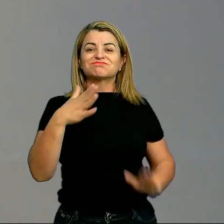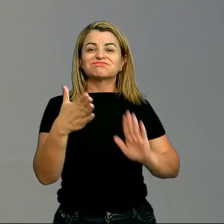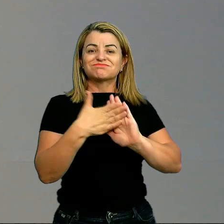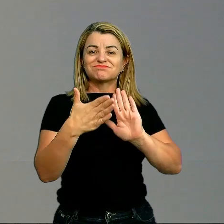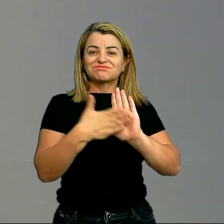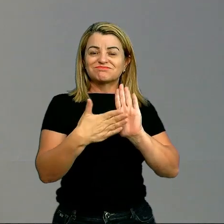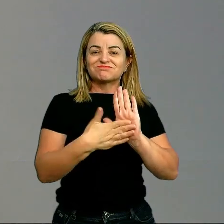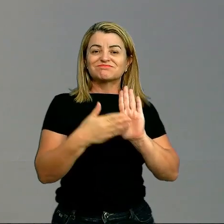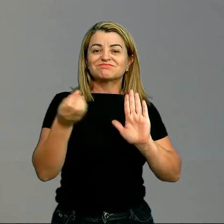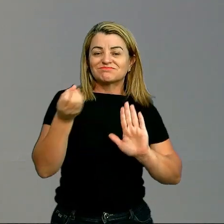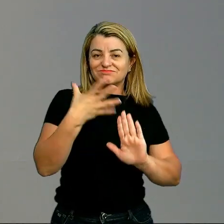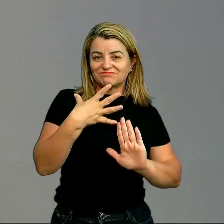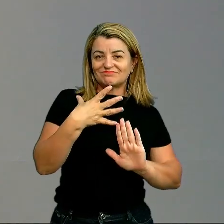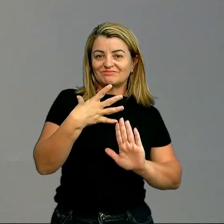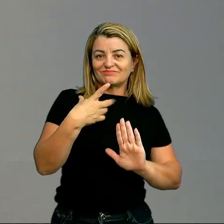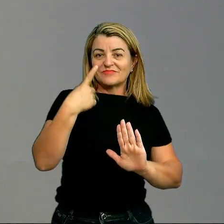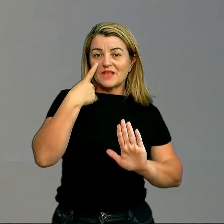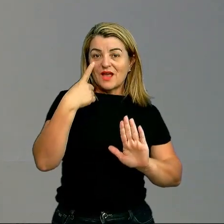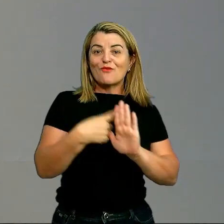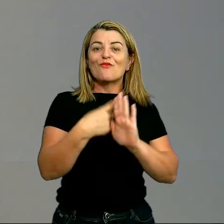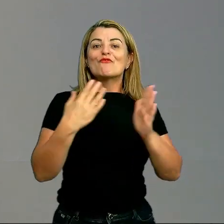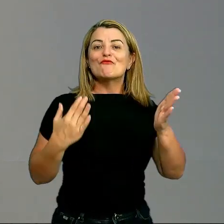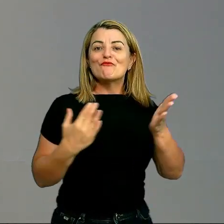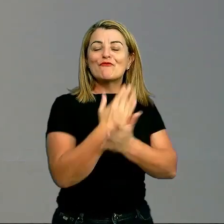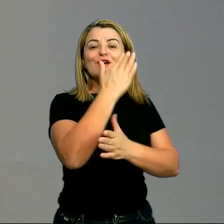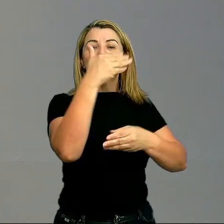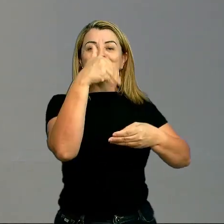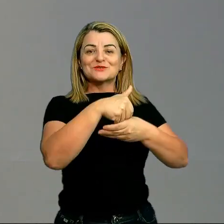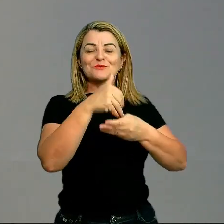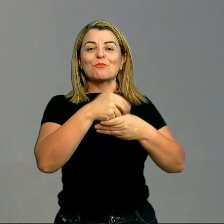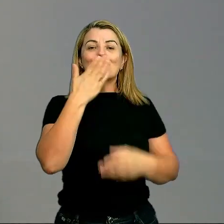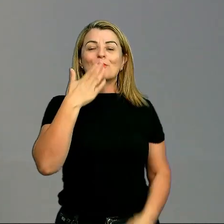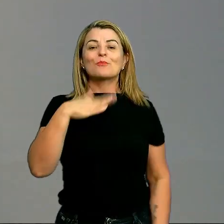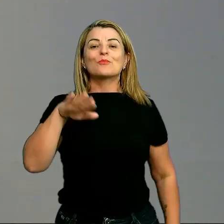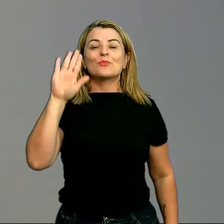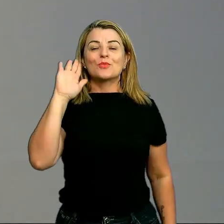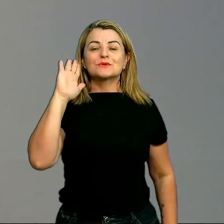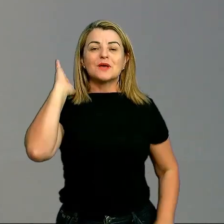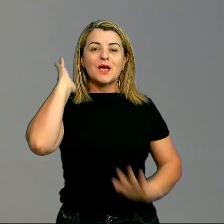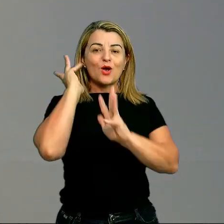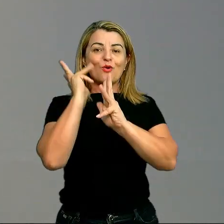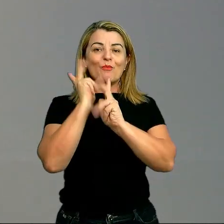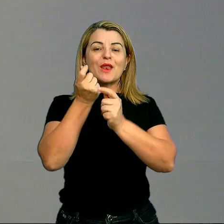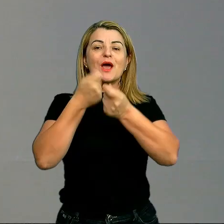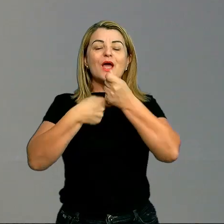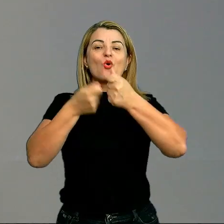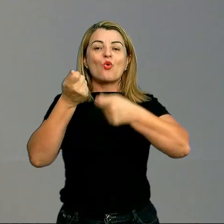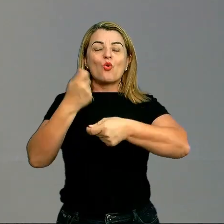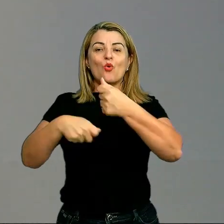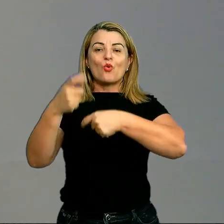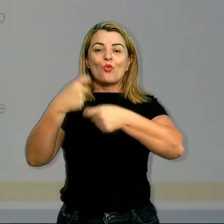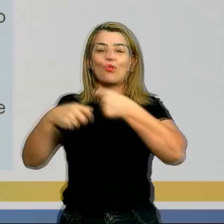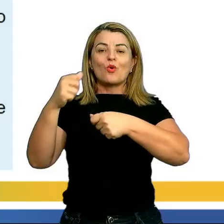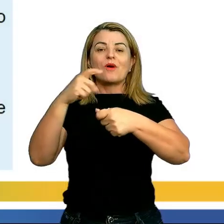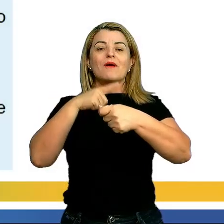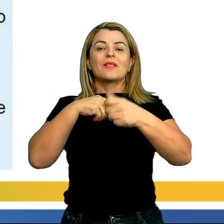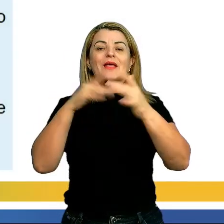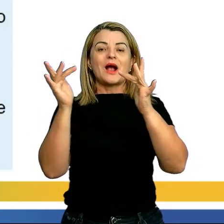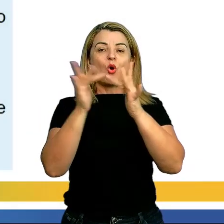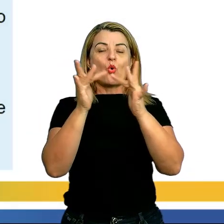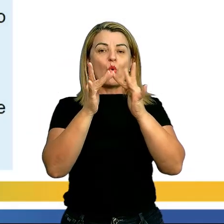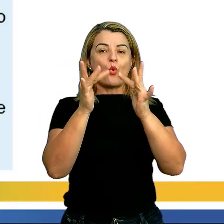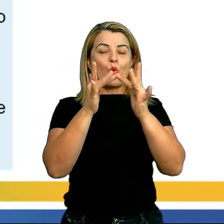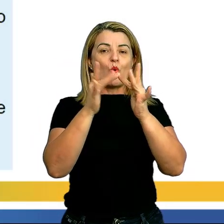nova proposta, né? E ele vence as eleições prometendo recuperar a economia, trazendo um novo